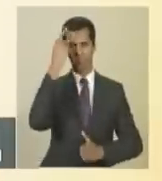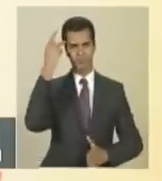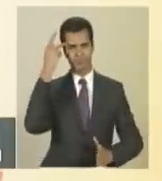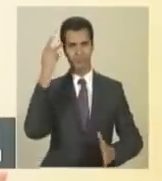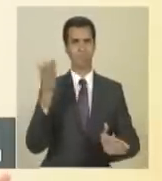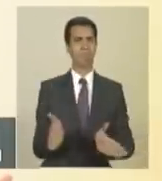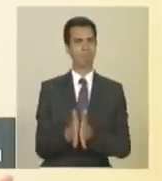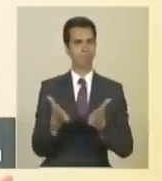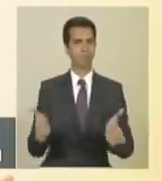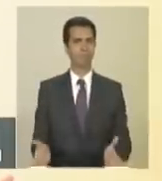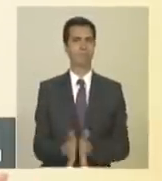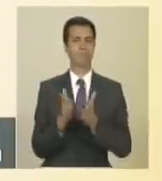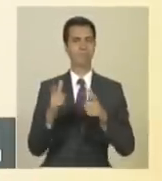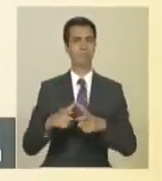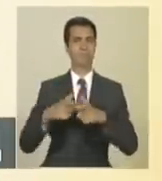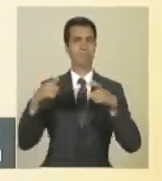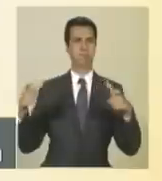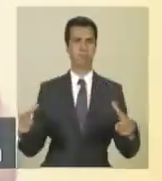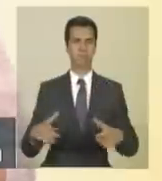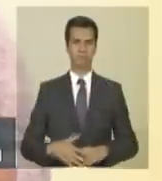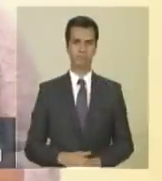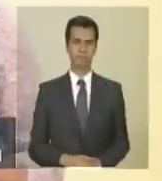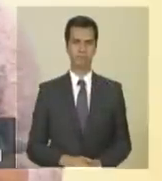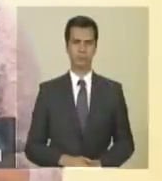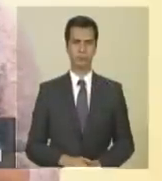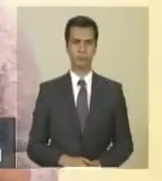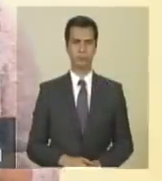alguns países. Isto